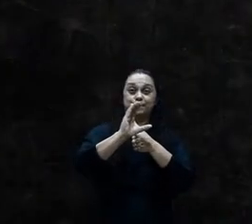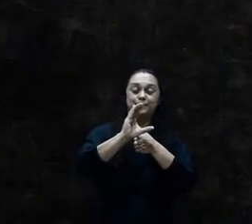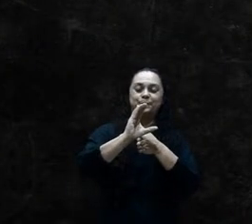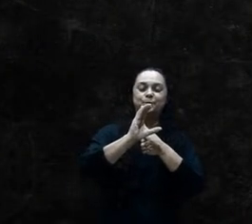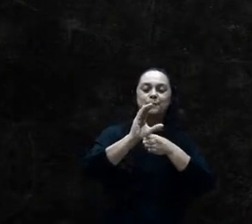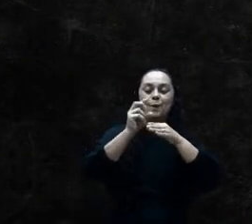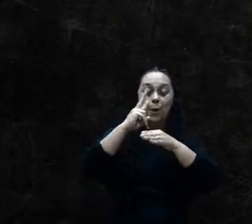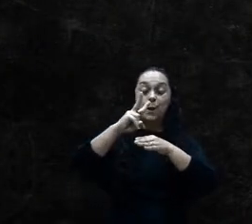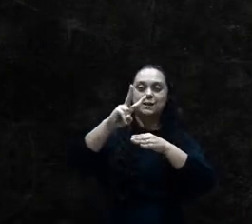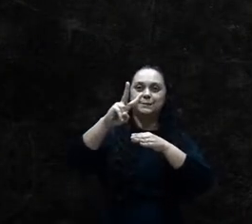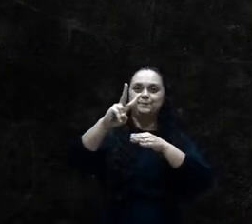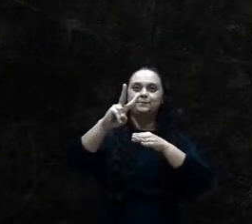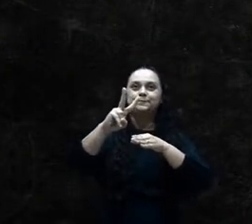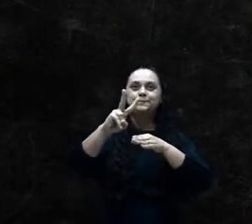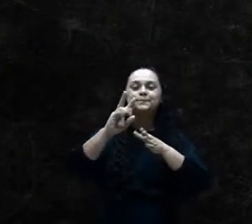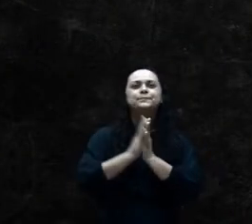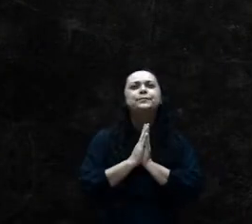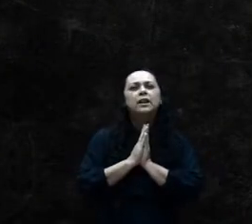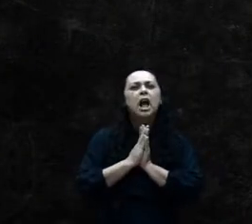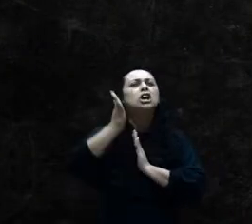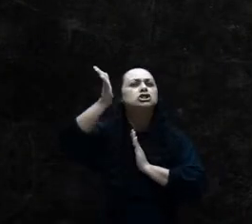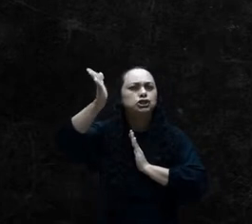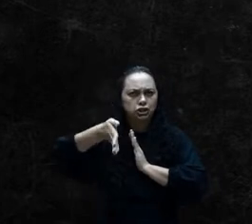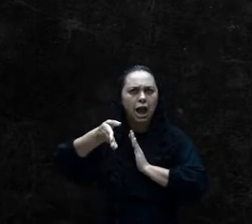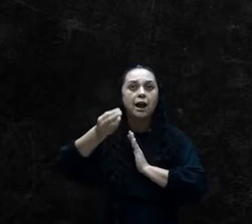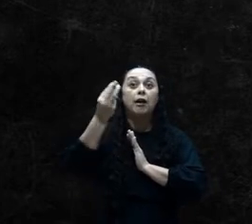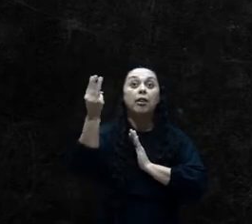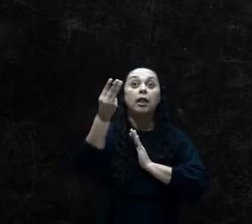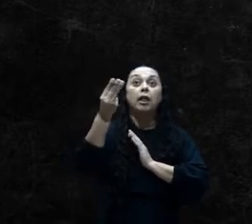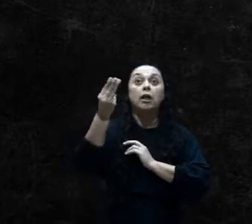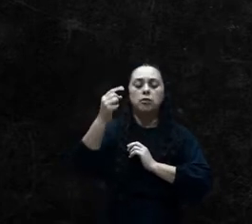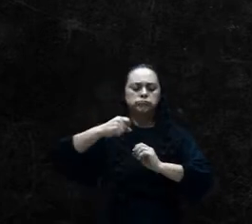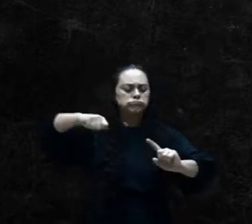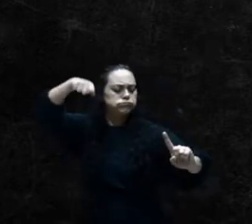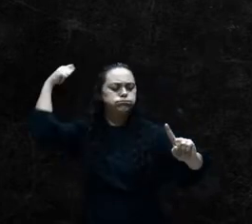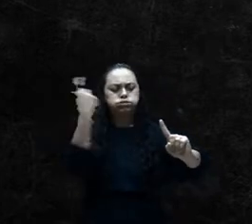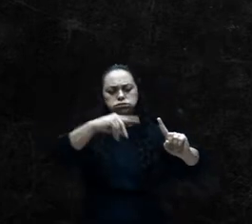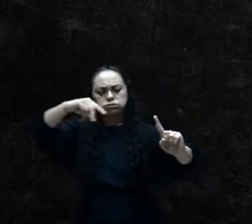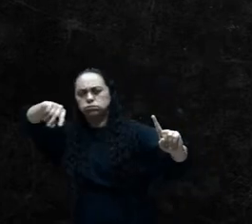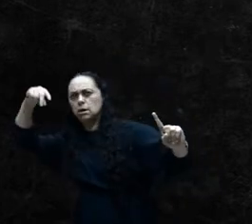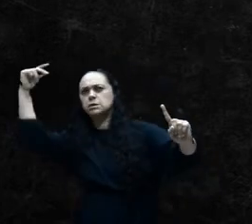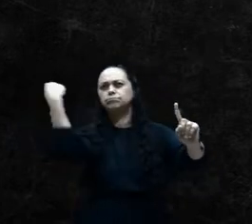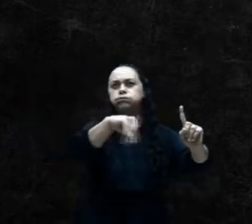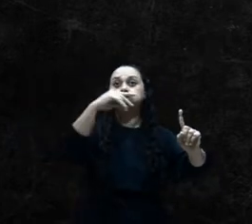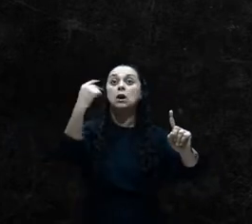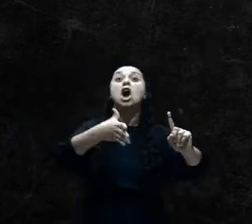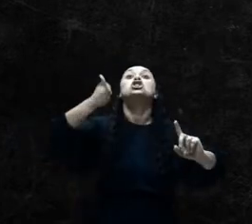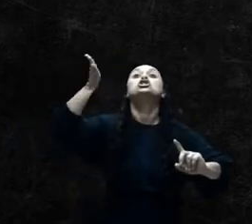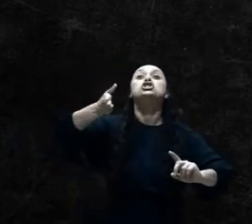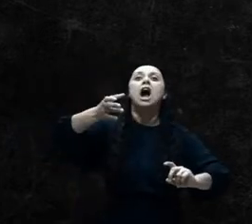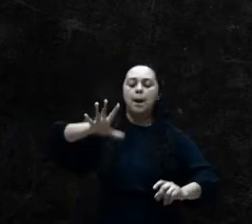vivido três vezes eu fui açoitado com varas uma vez eu fui apedrejado a